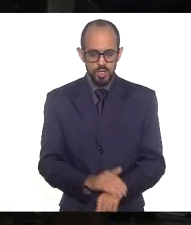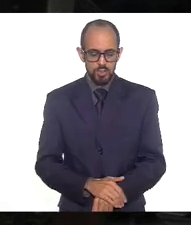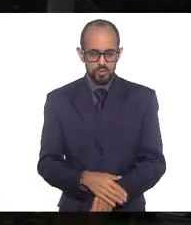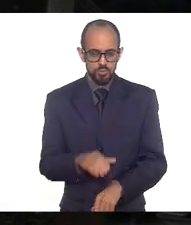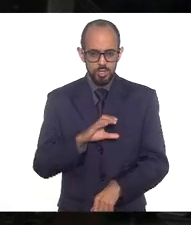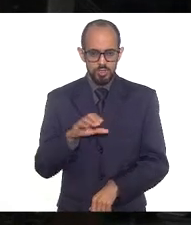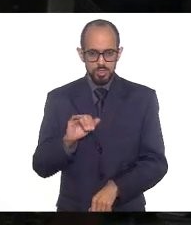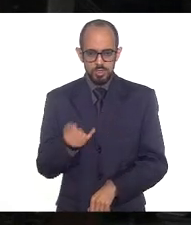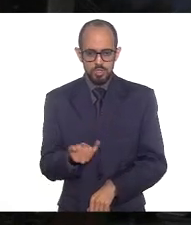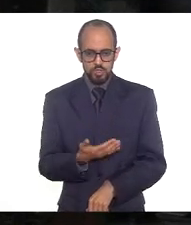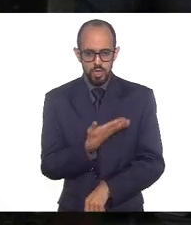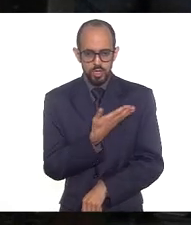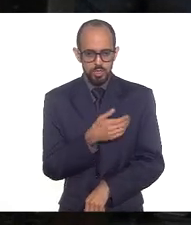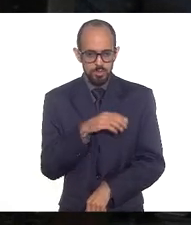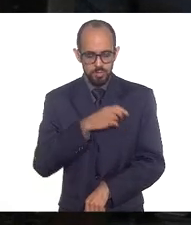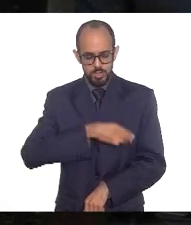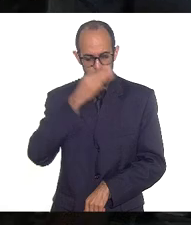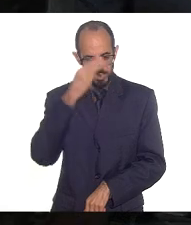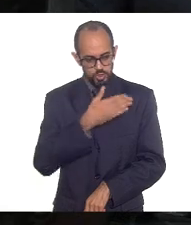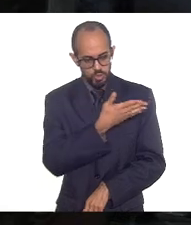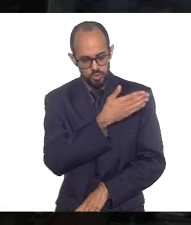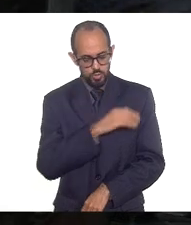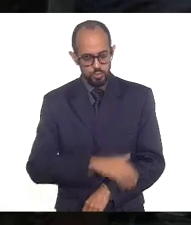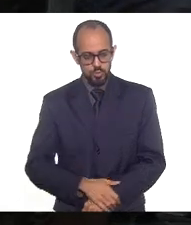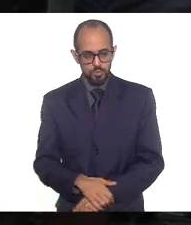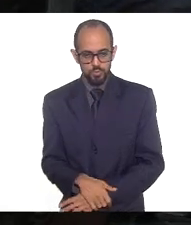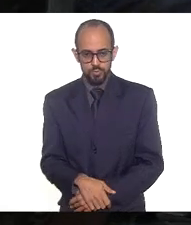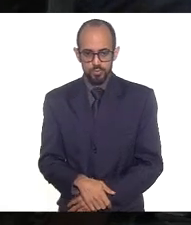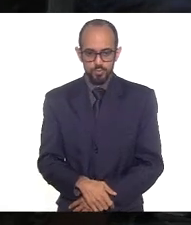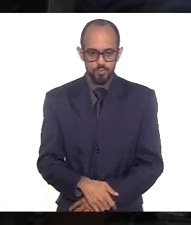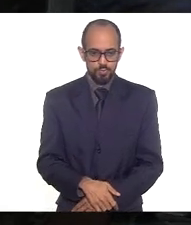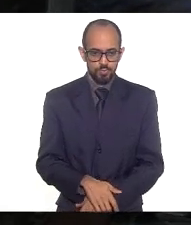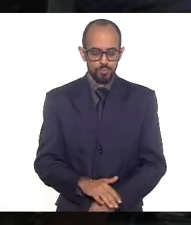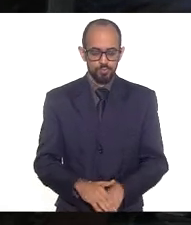pela comissão de condição Justiça da do Márcio Pacheco